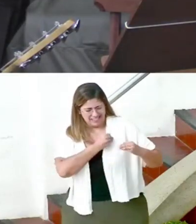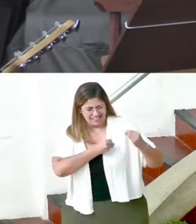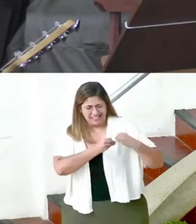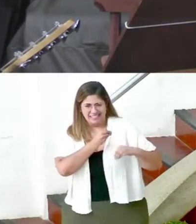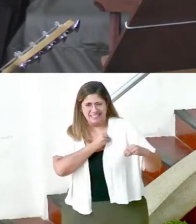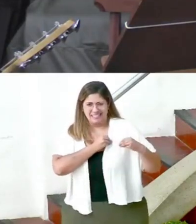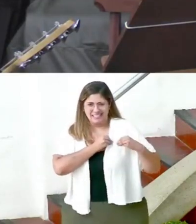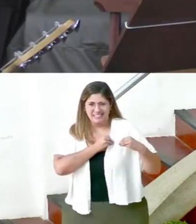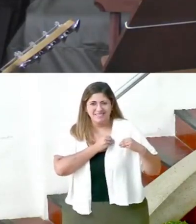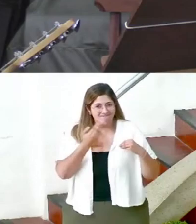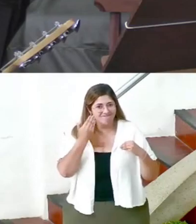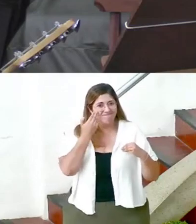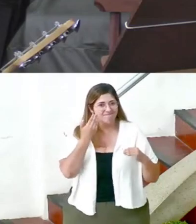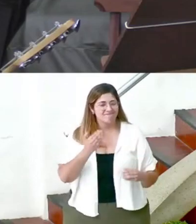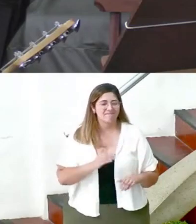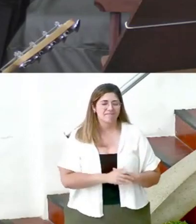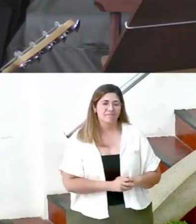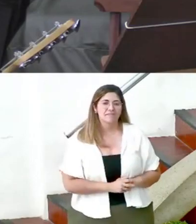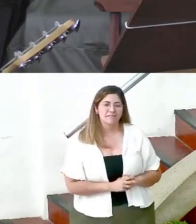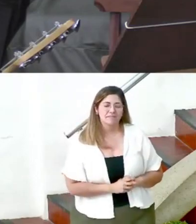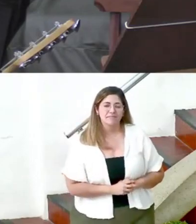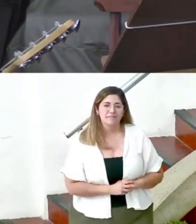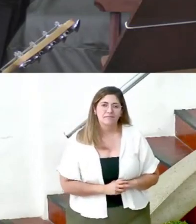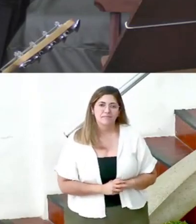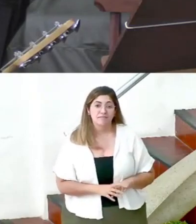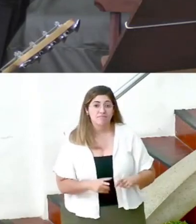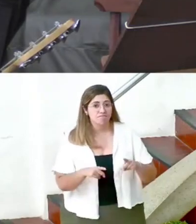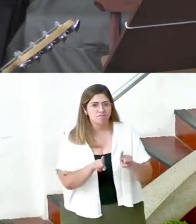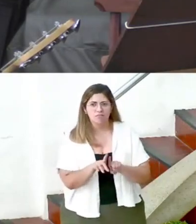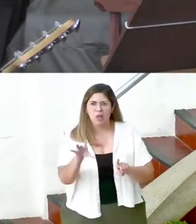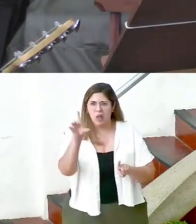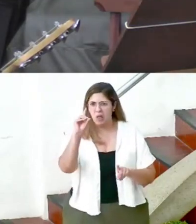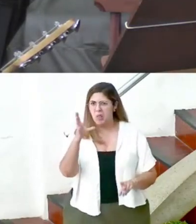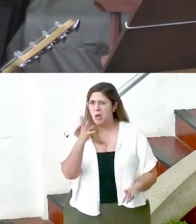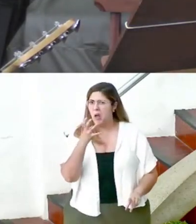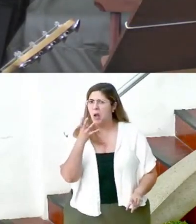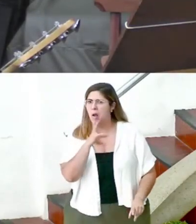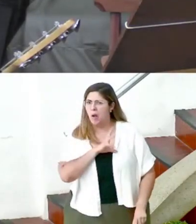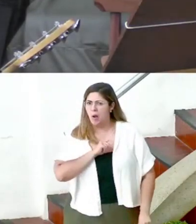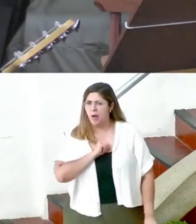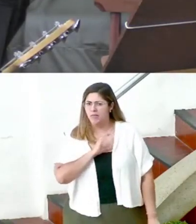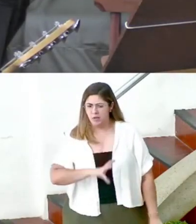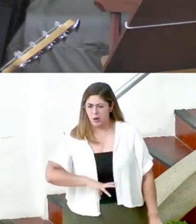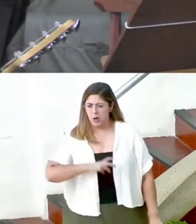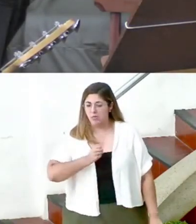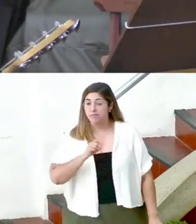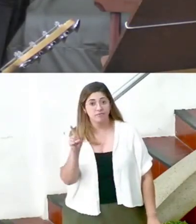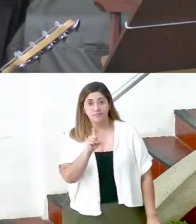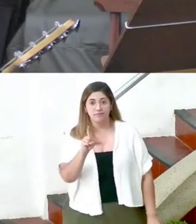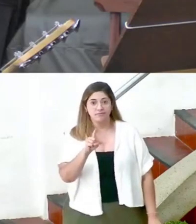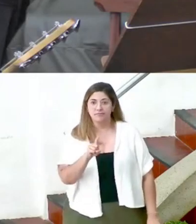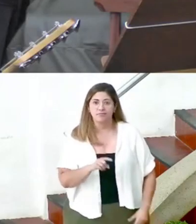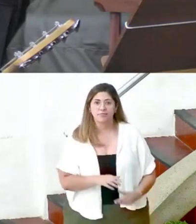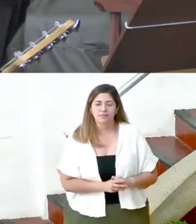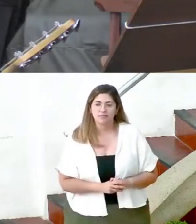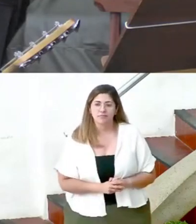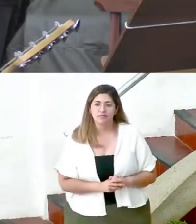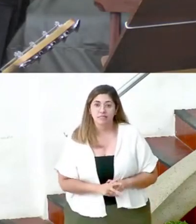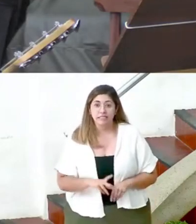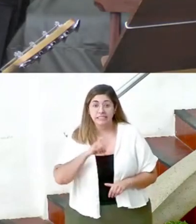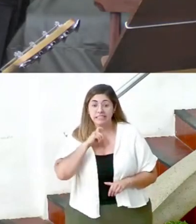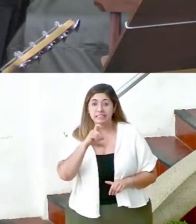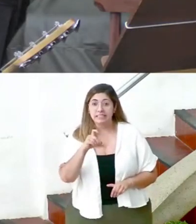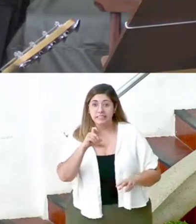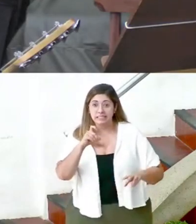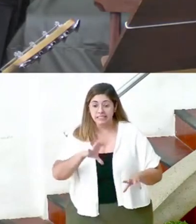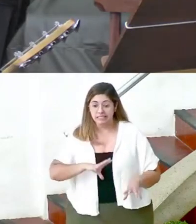assim. Então, Deus não gosta de orgulhoso, não. A fim de que ninguém se vanglorie na presença de Deus.